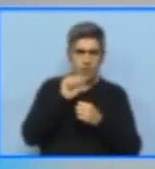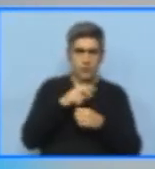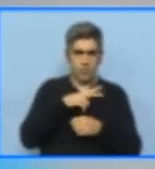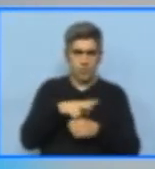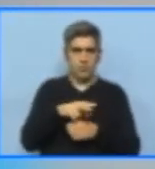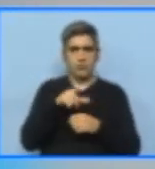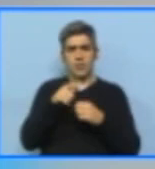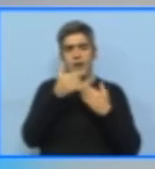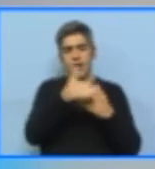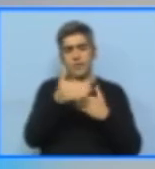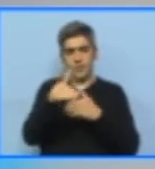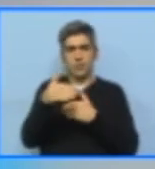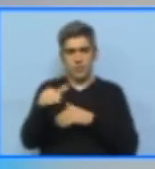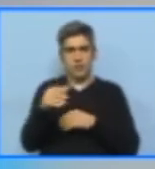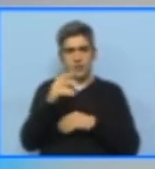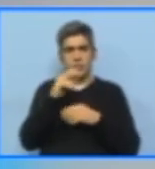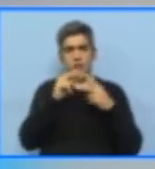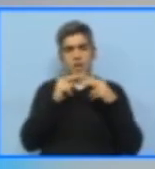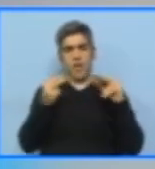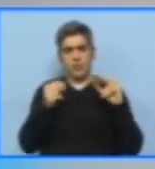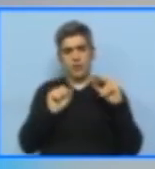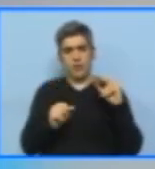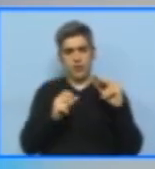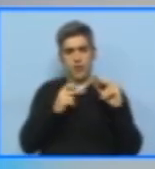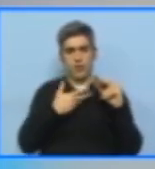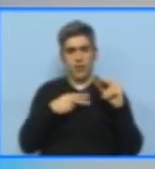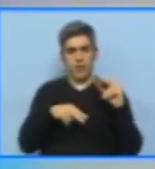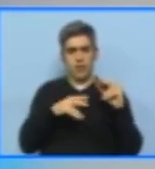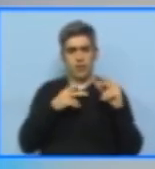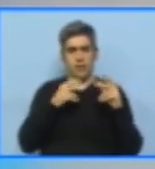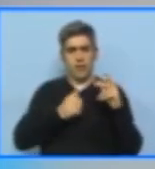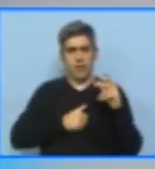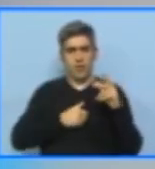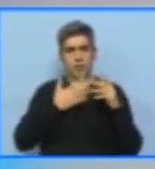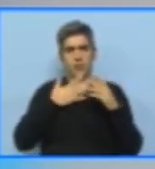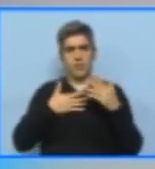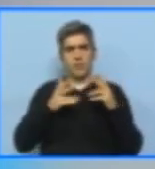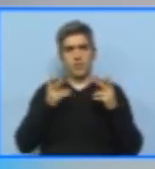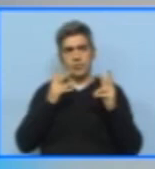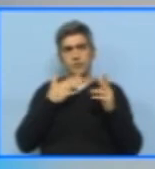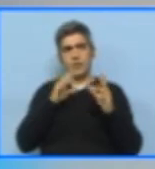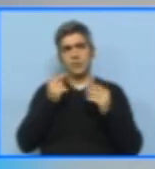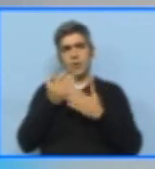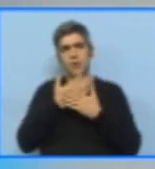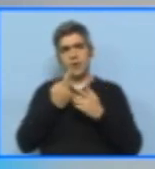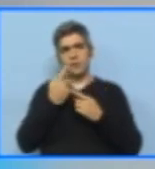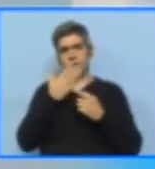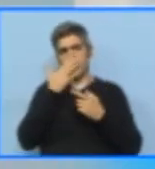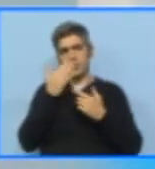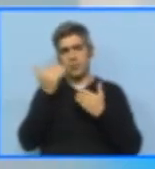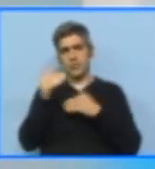Essas limitações, digamos, do ADN católico, tornam-nos mais livres, apesar de economicamente poder parecer às vezes uma